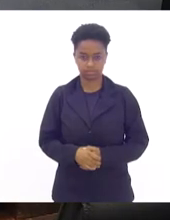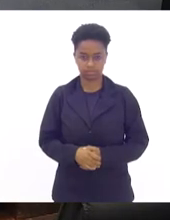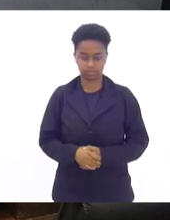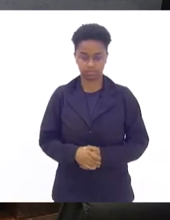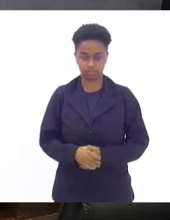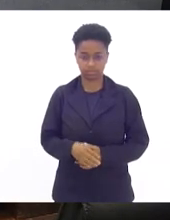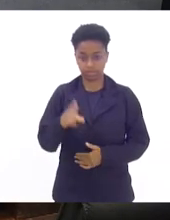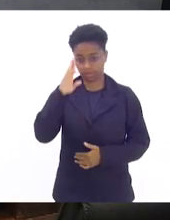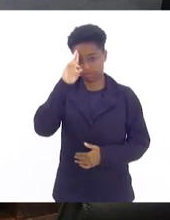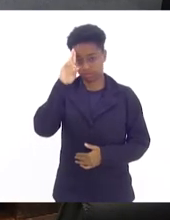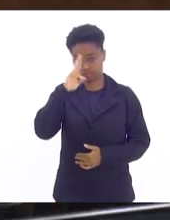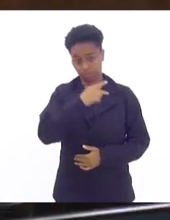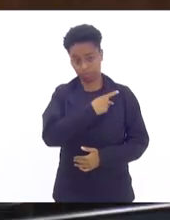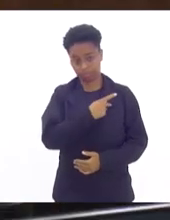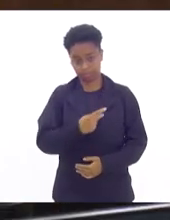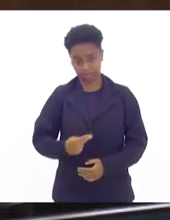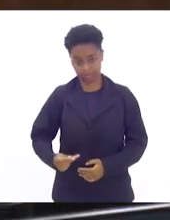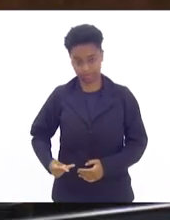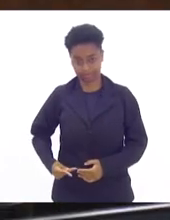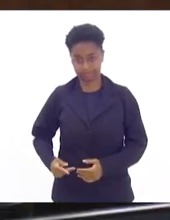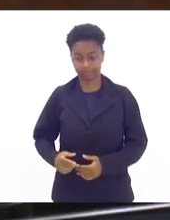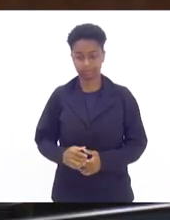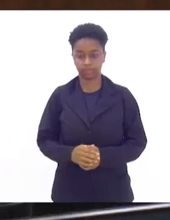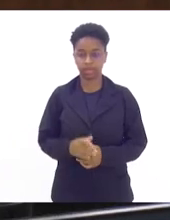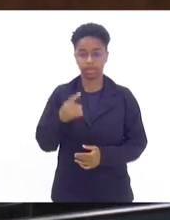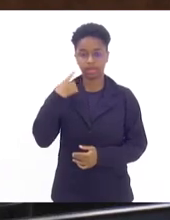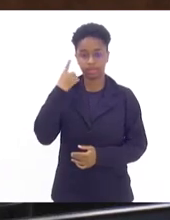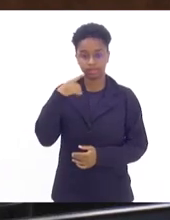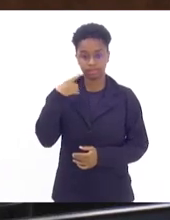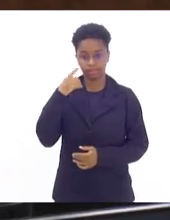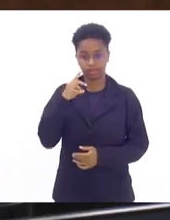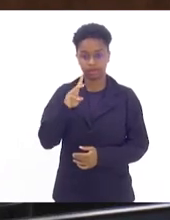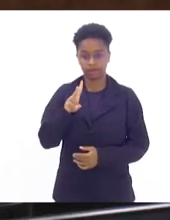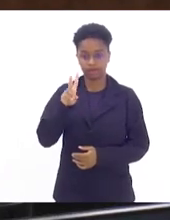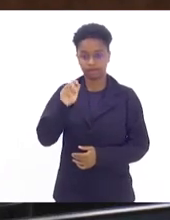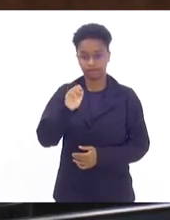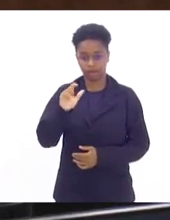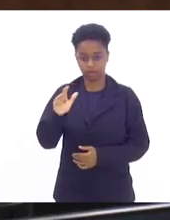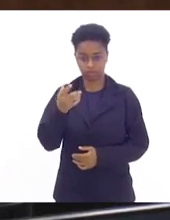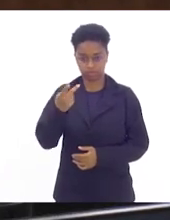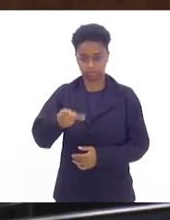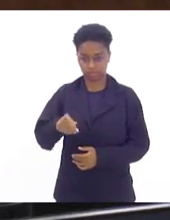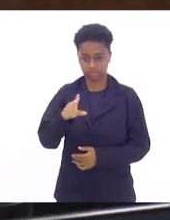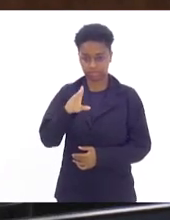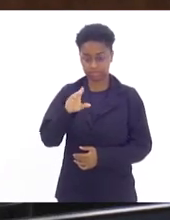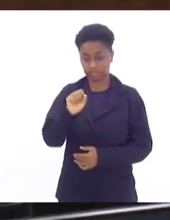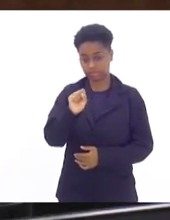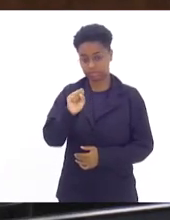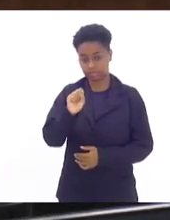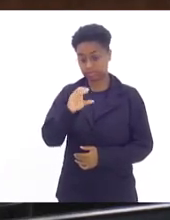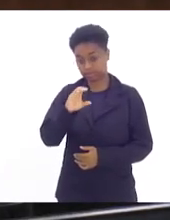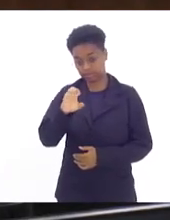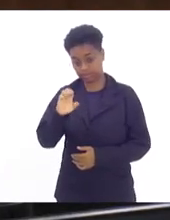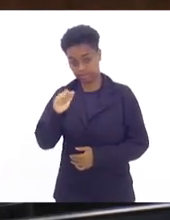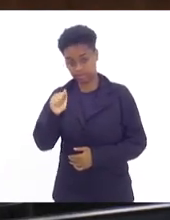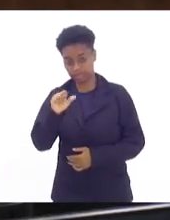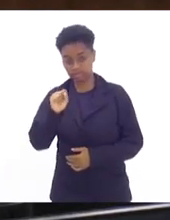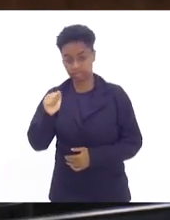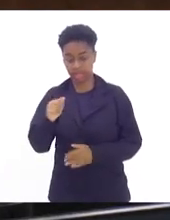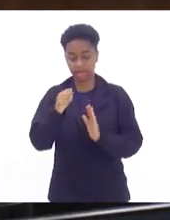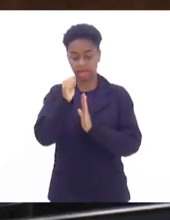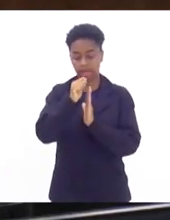Senhor presidente, deputado Valda César, a ata reflete com